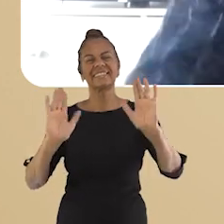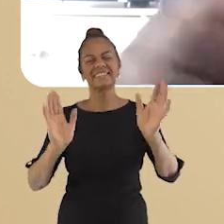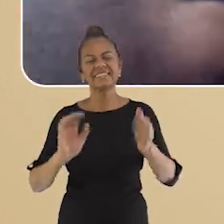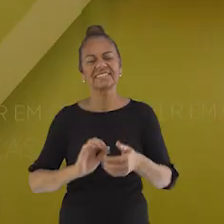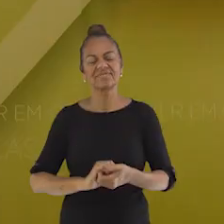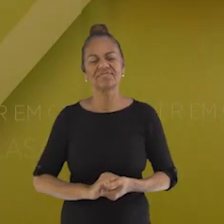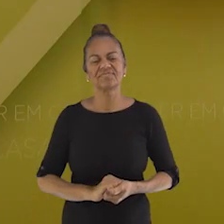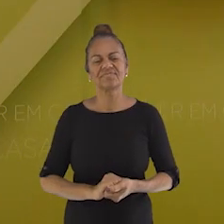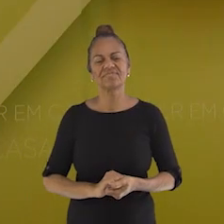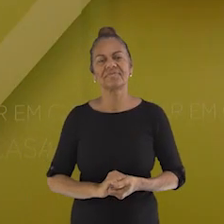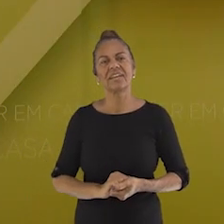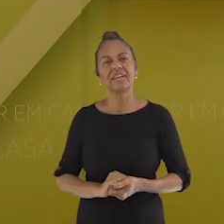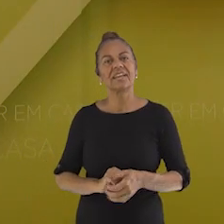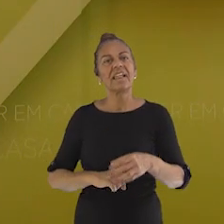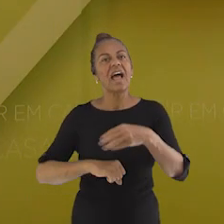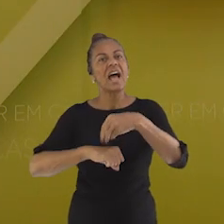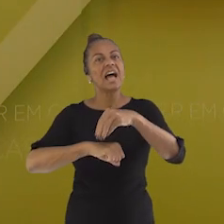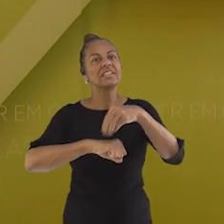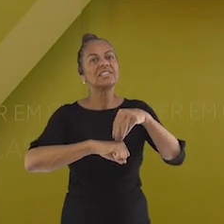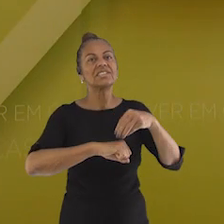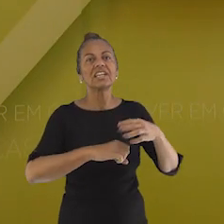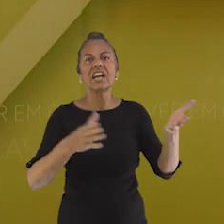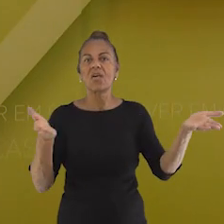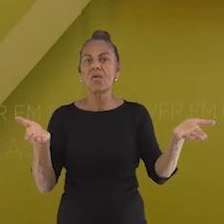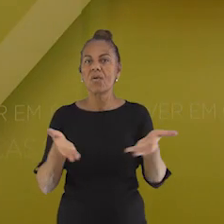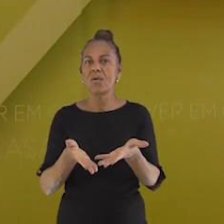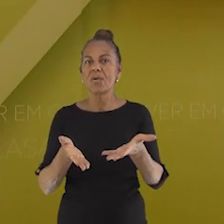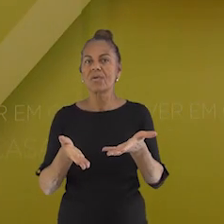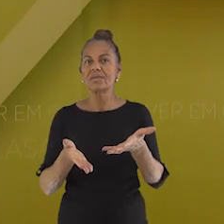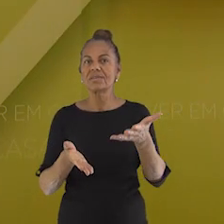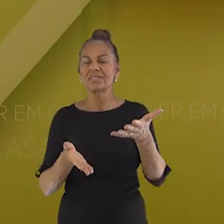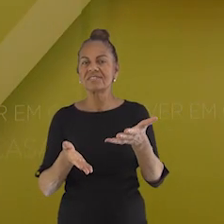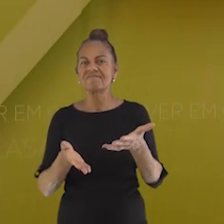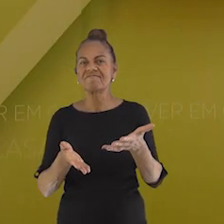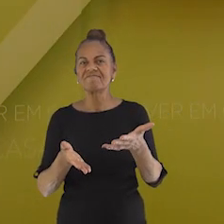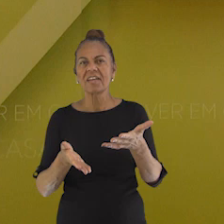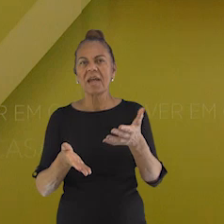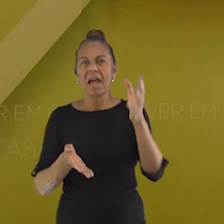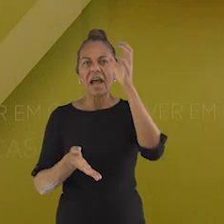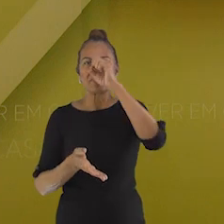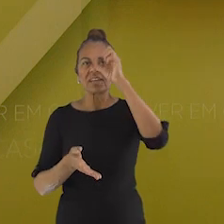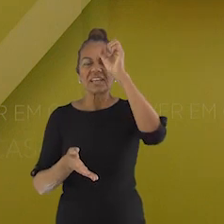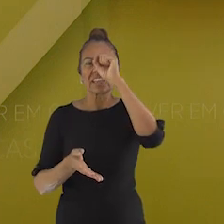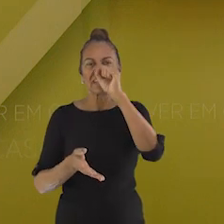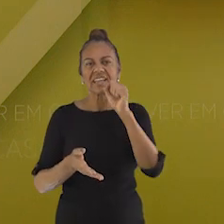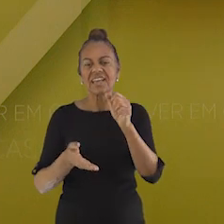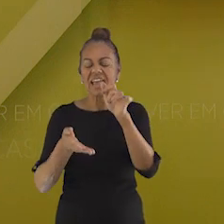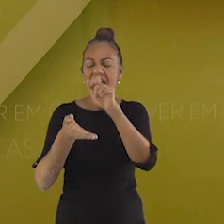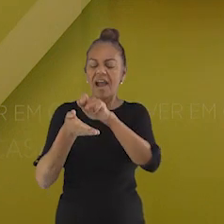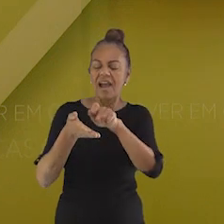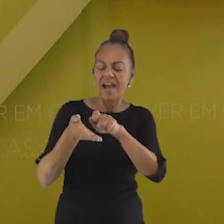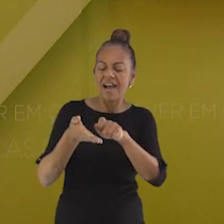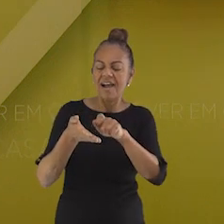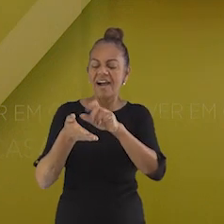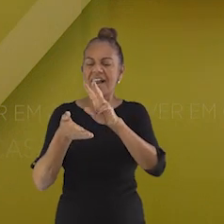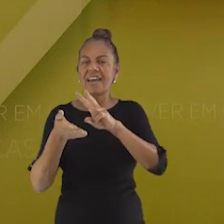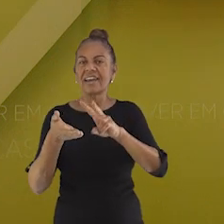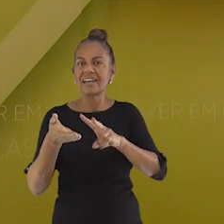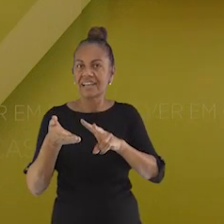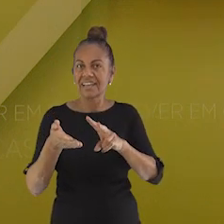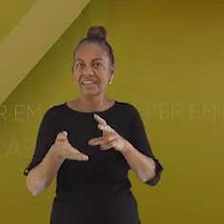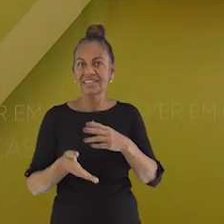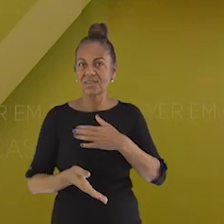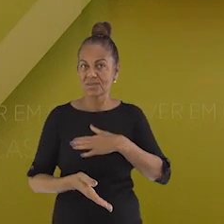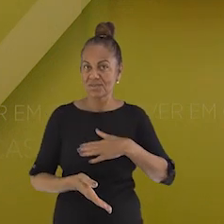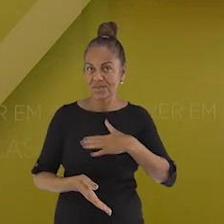próxima. O que acharam da dica de alfabetização de hoje? Incrível, não é? Mas se ficou alguma dúvida,